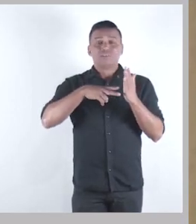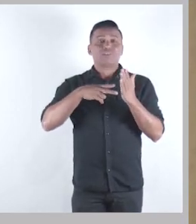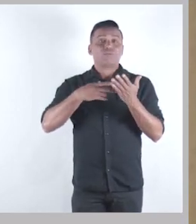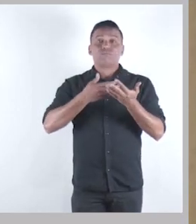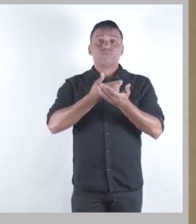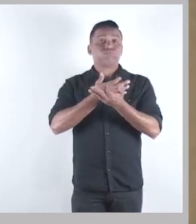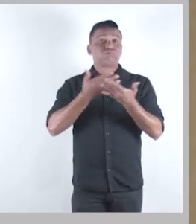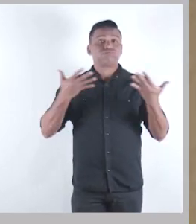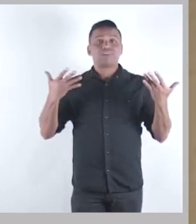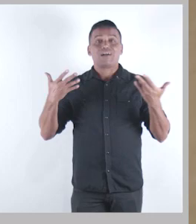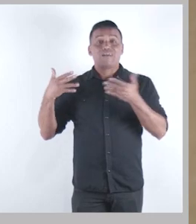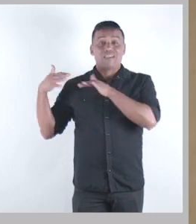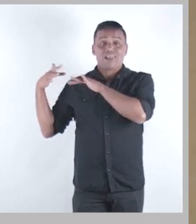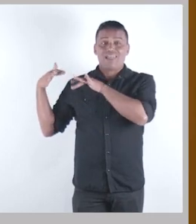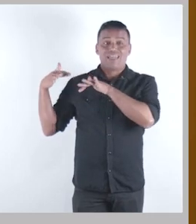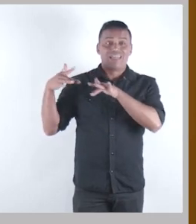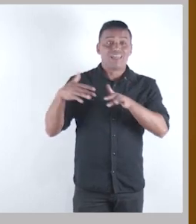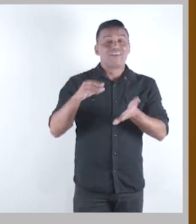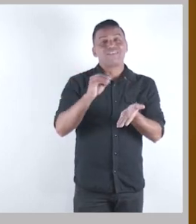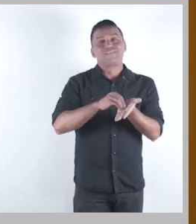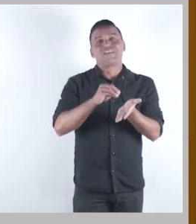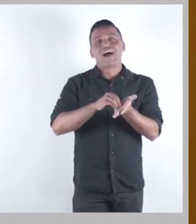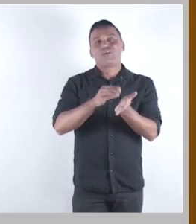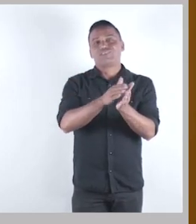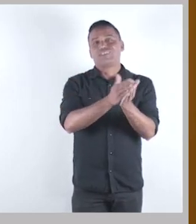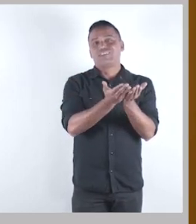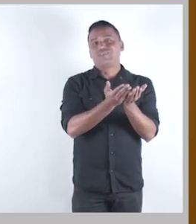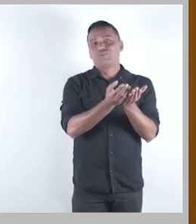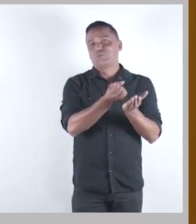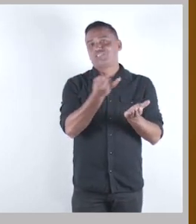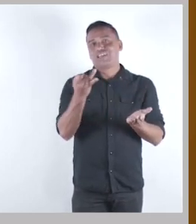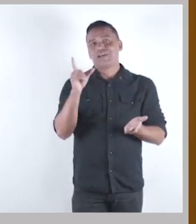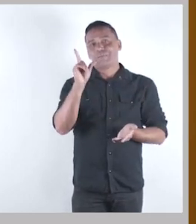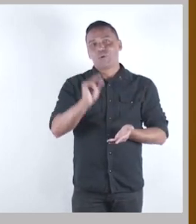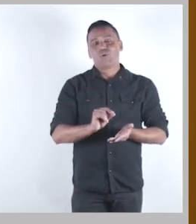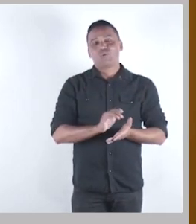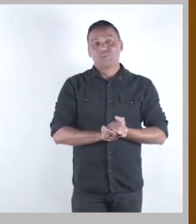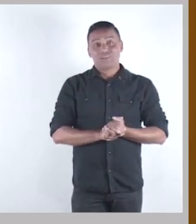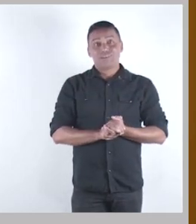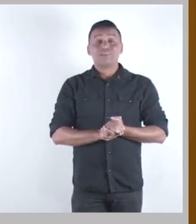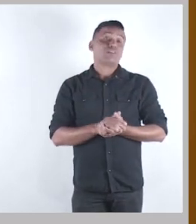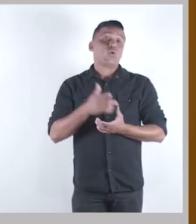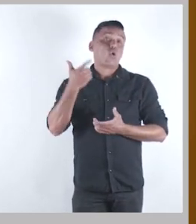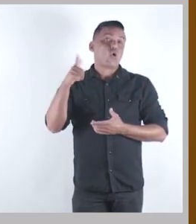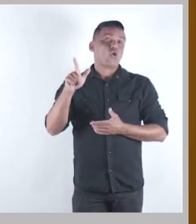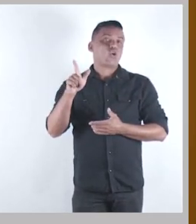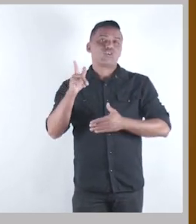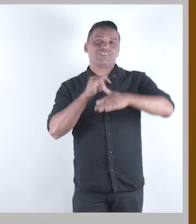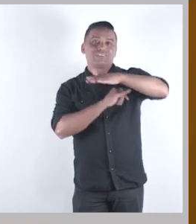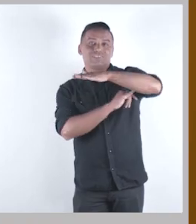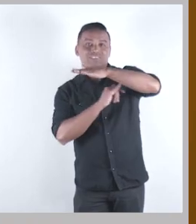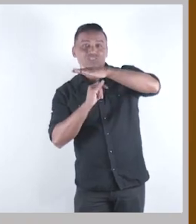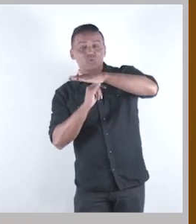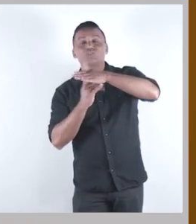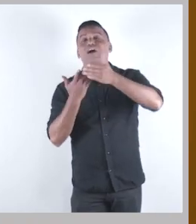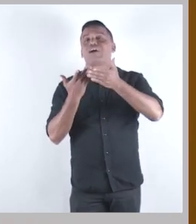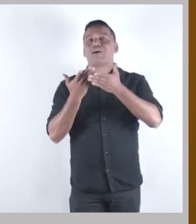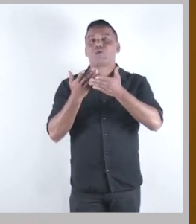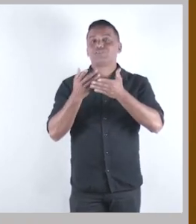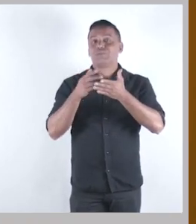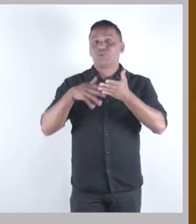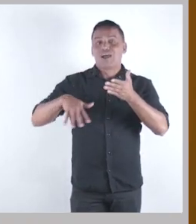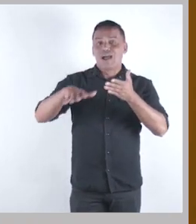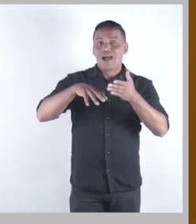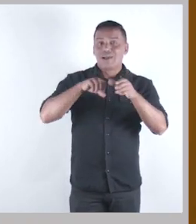da criançada. Às vezes faltam-nos livros. E depois isto chamou a atenção para outras instituições que não têm nada a ver com o sistema de educação, com o Ministério da